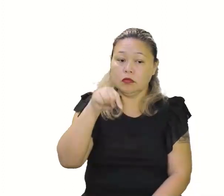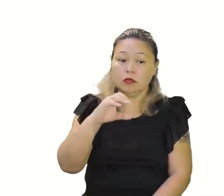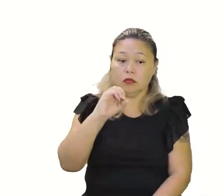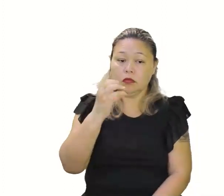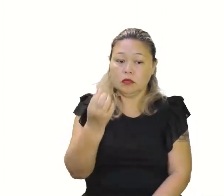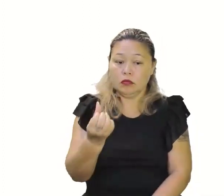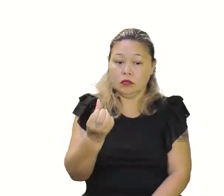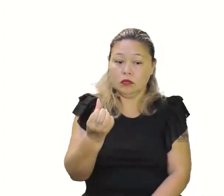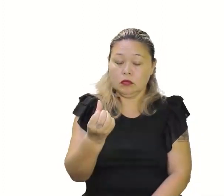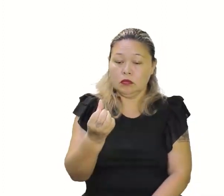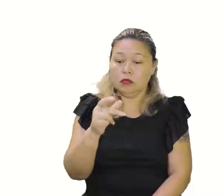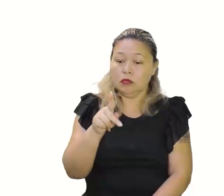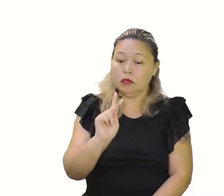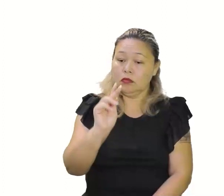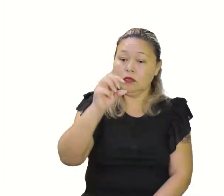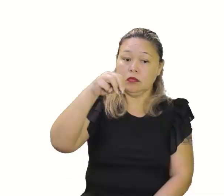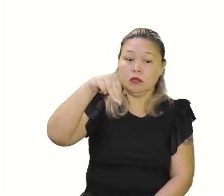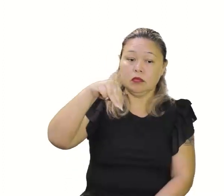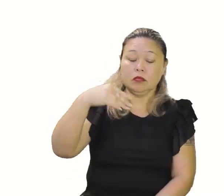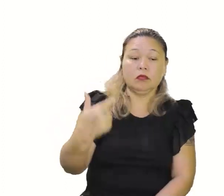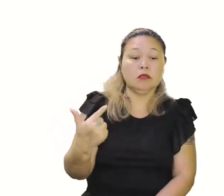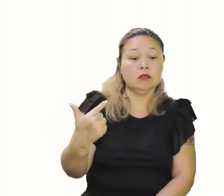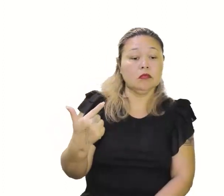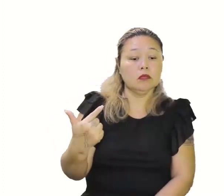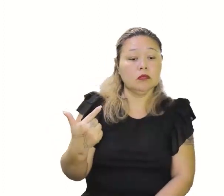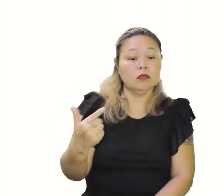4,06 quilômetros quadrados.